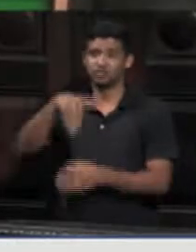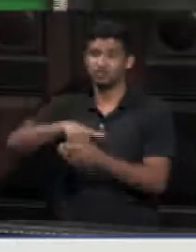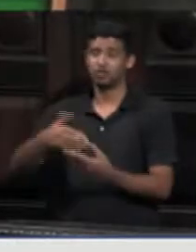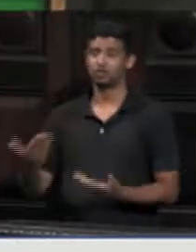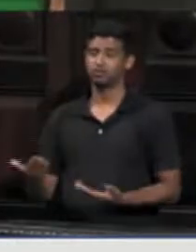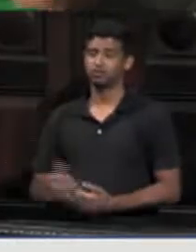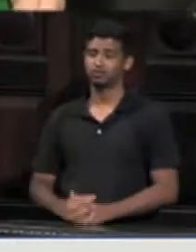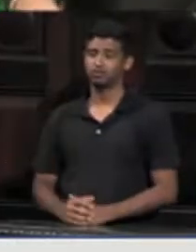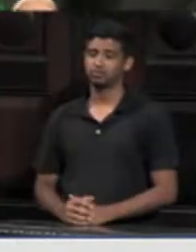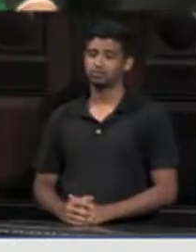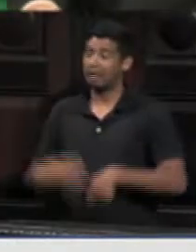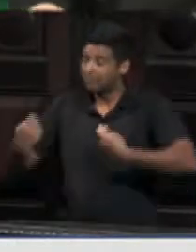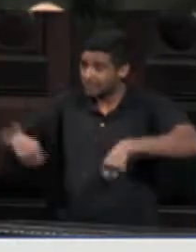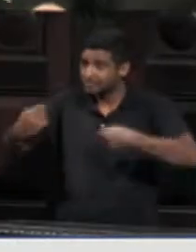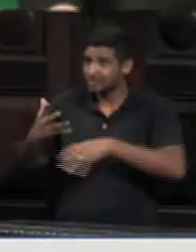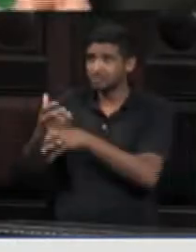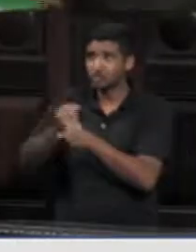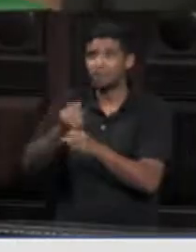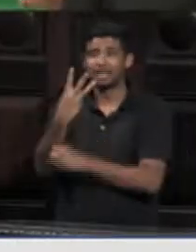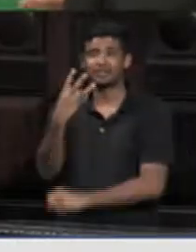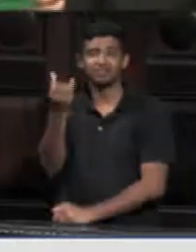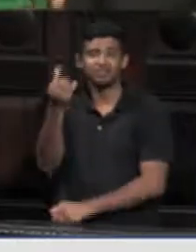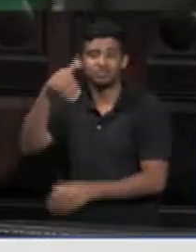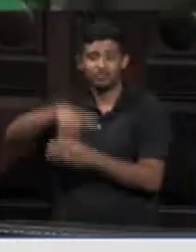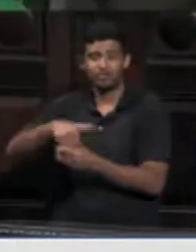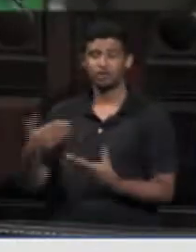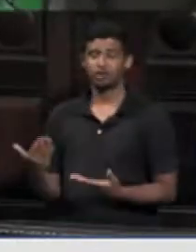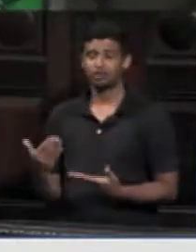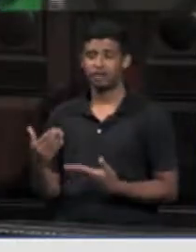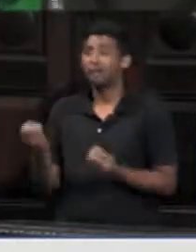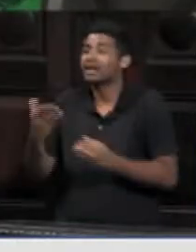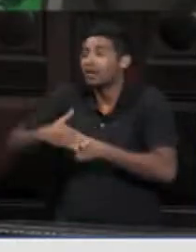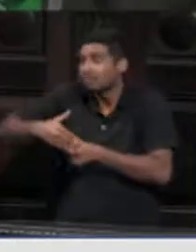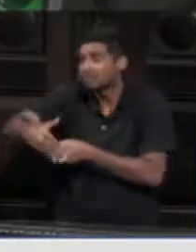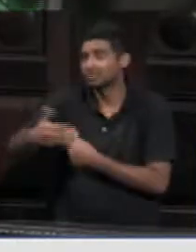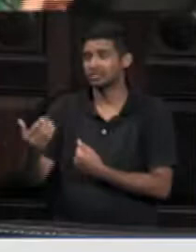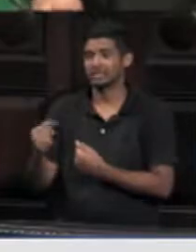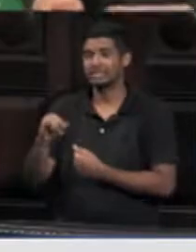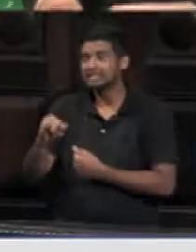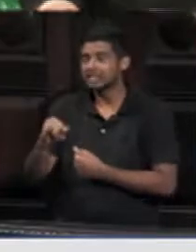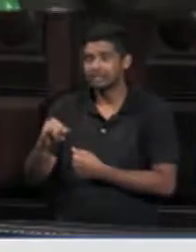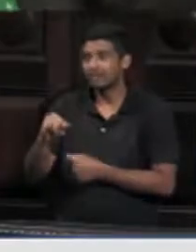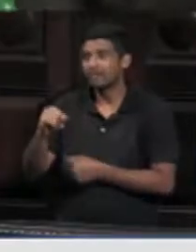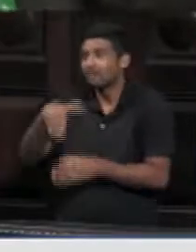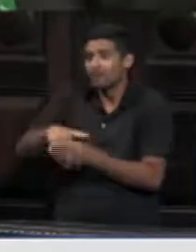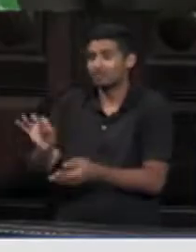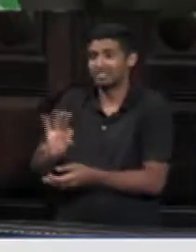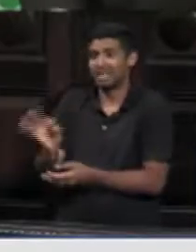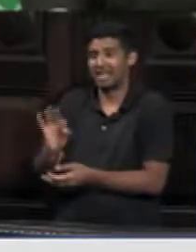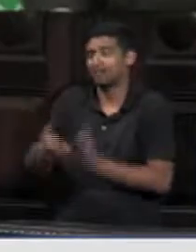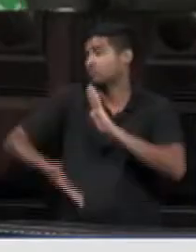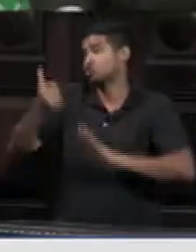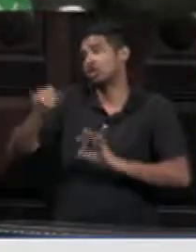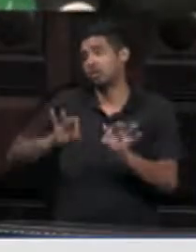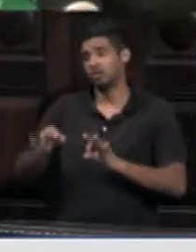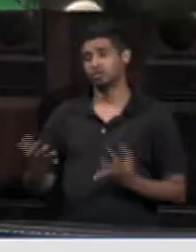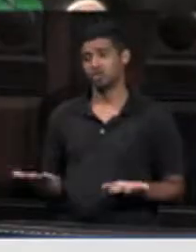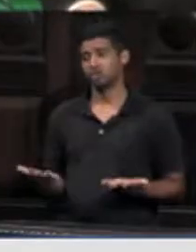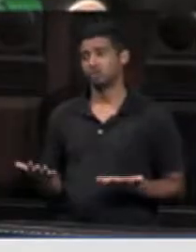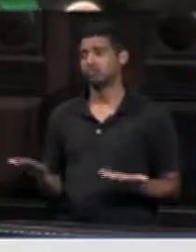precisa avançar. Do contrário, eu vou retirar o projeto. Eu não vou botar em pauta.